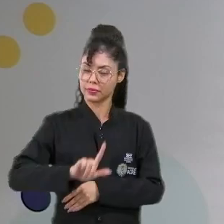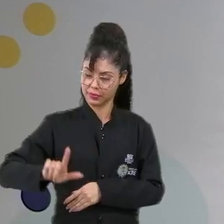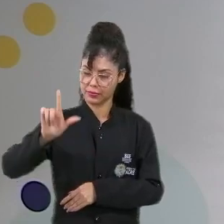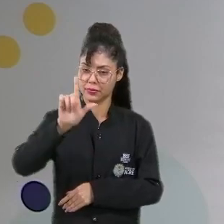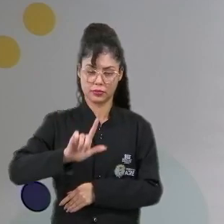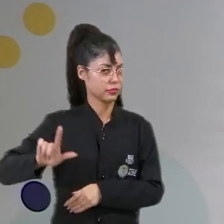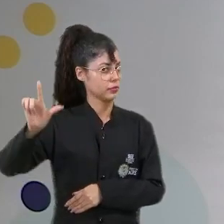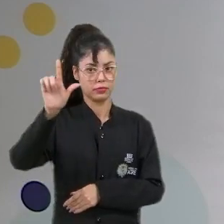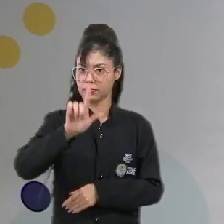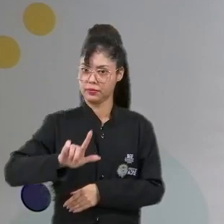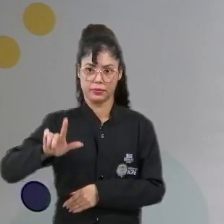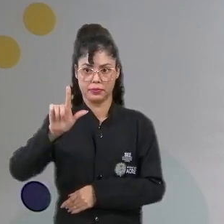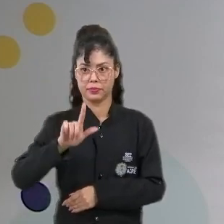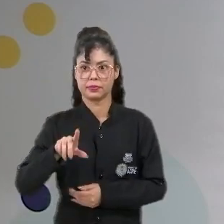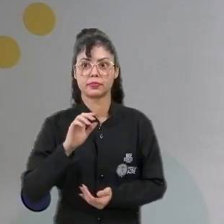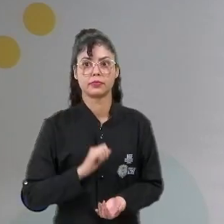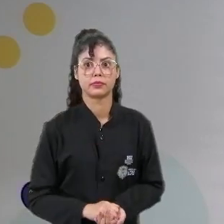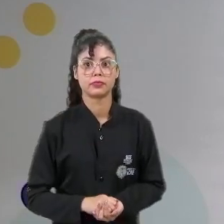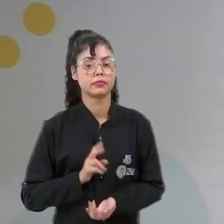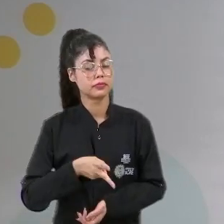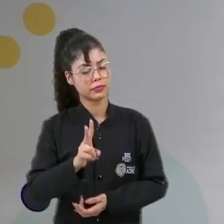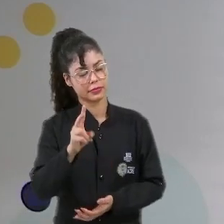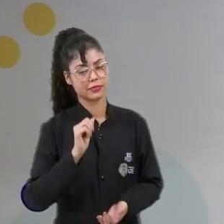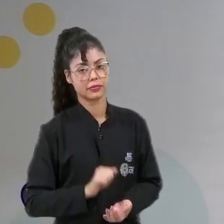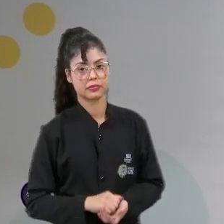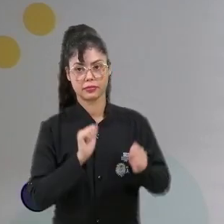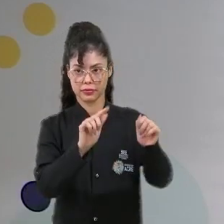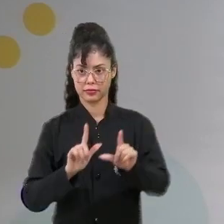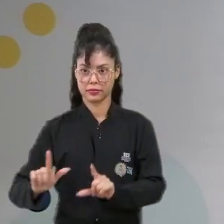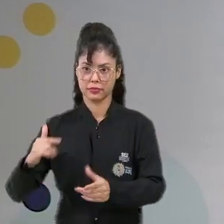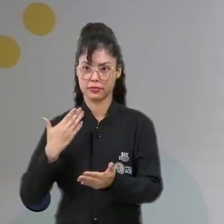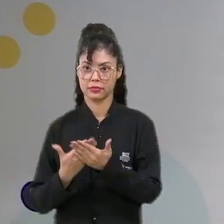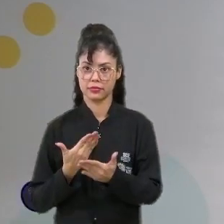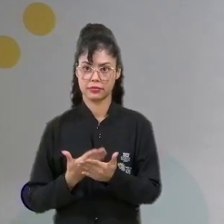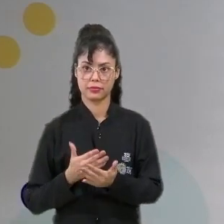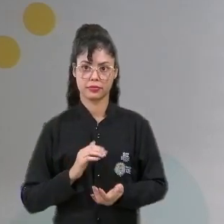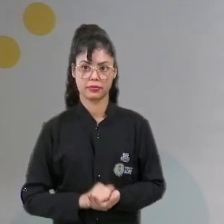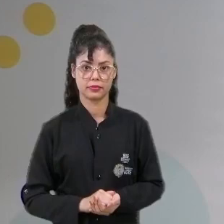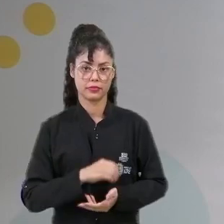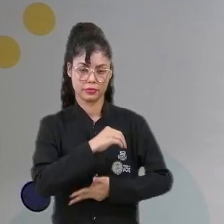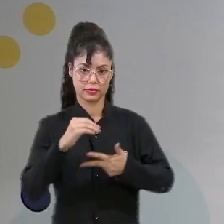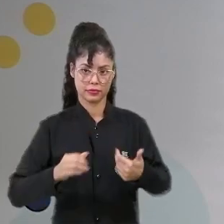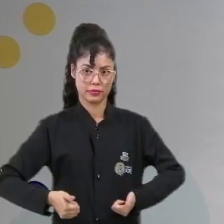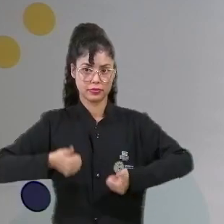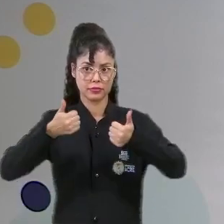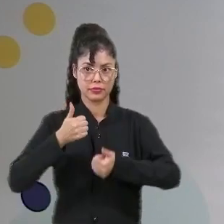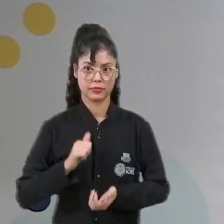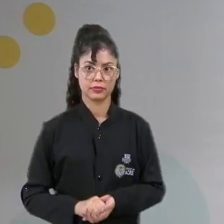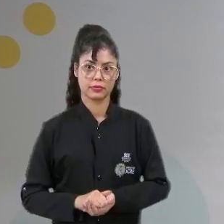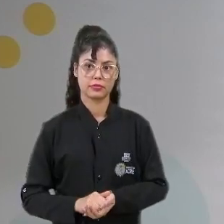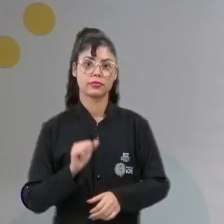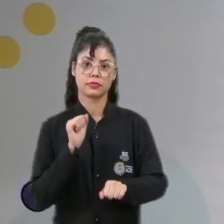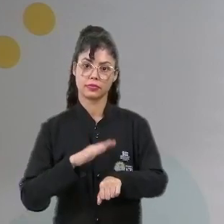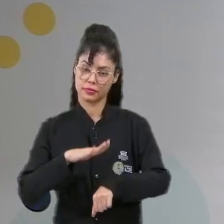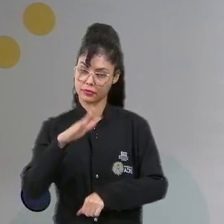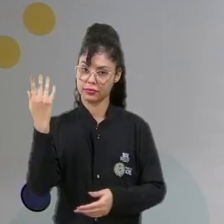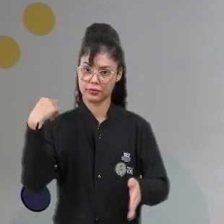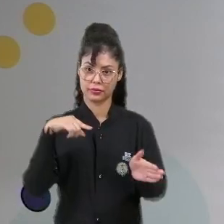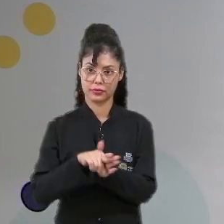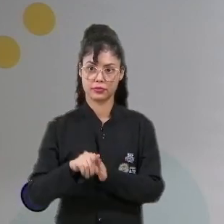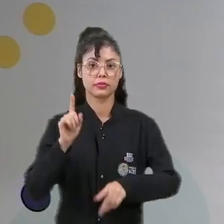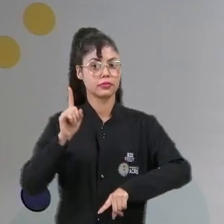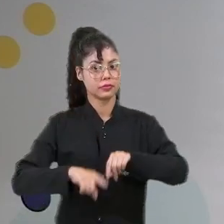literário e não literário. Continua acompanhando aí as nossas aulas do Pré-ENEM Legal. Nós temos mais questões do